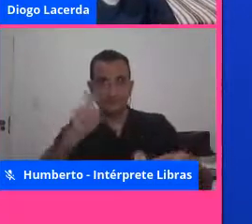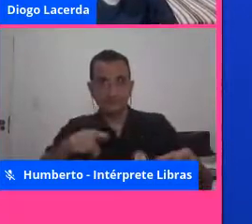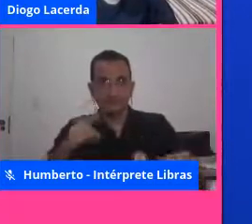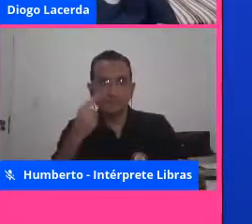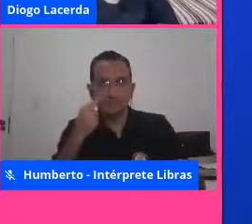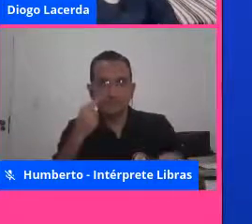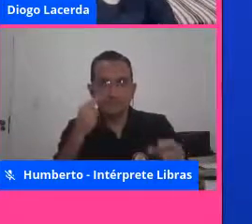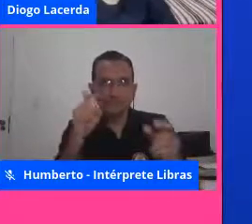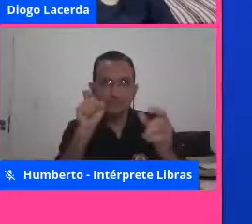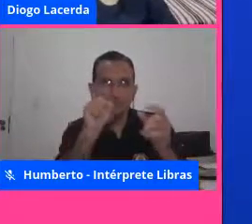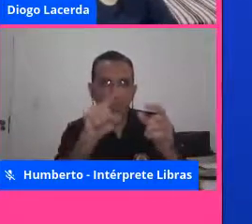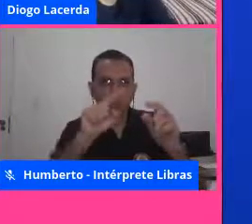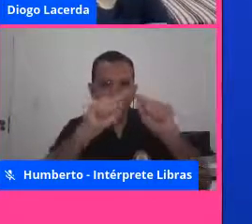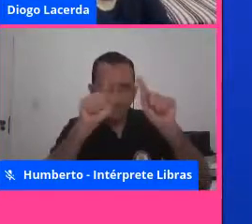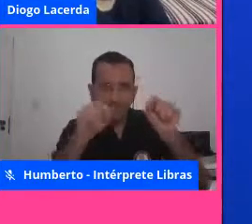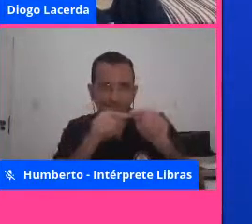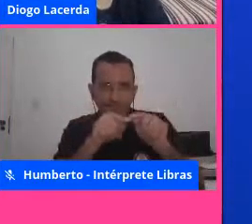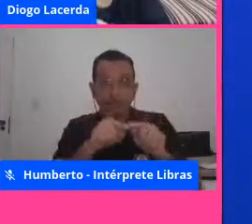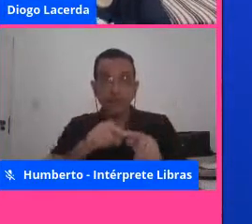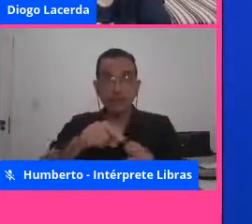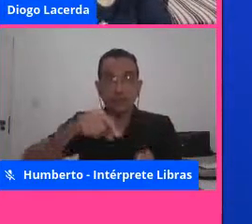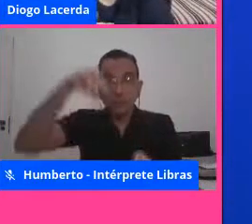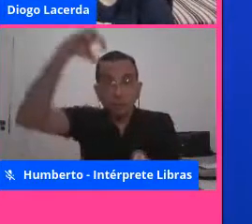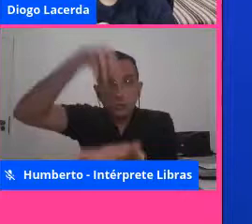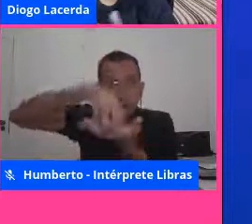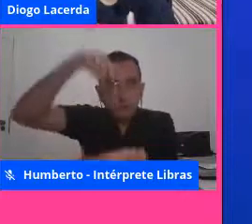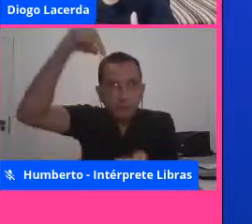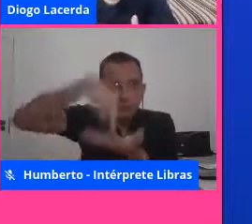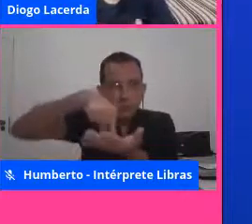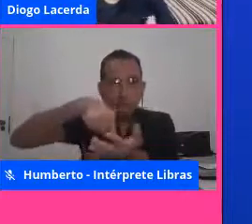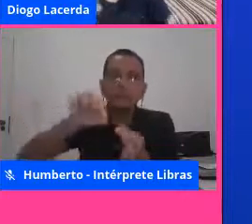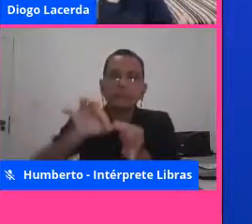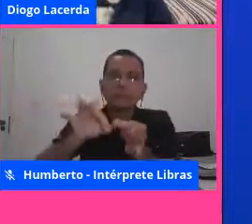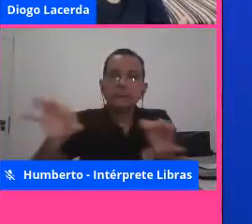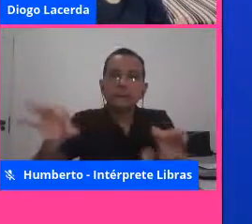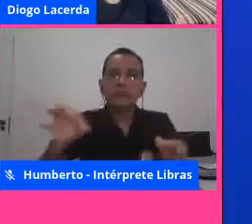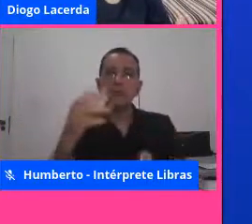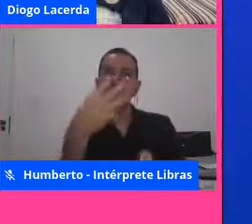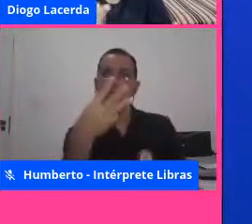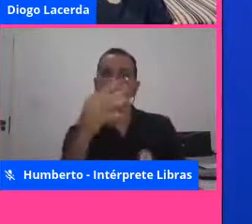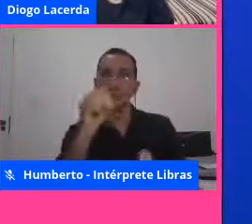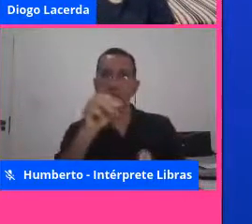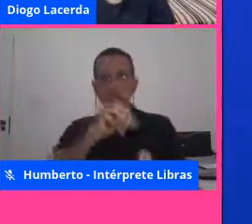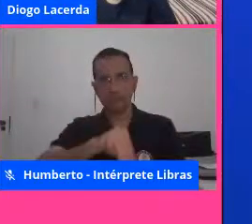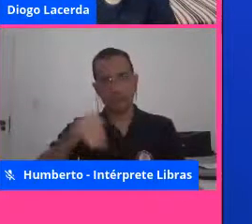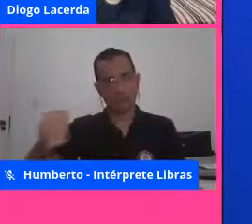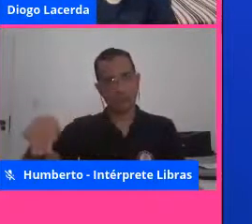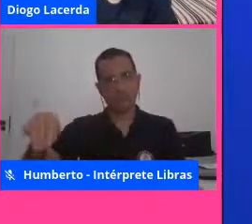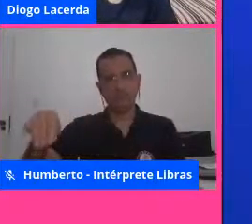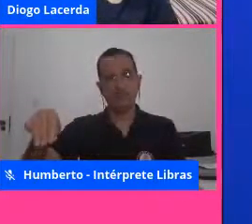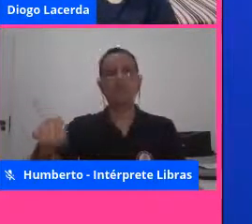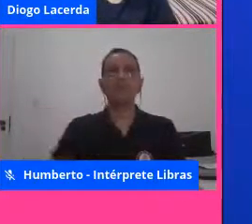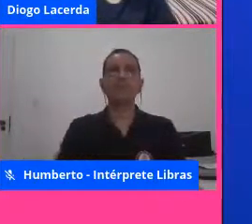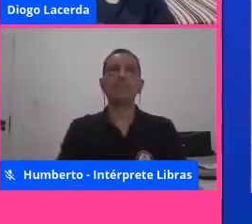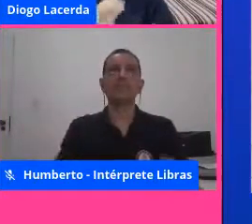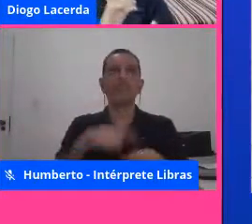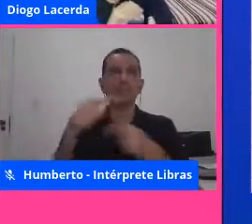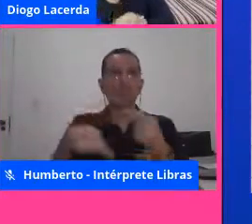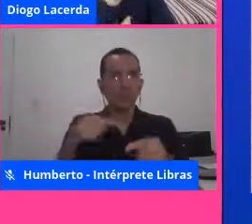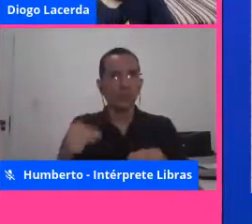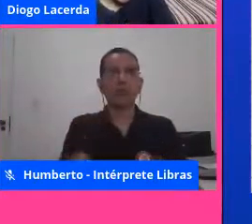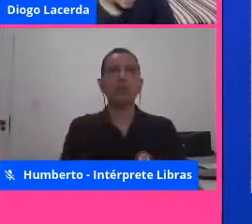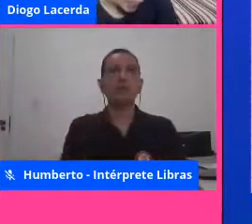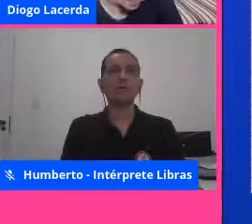desse círculo, clica aqui no centro e botar 30 milímetros, beleza? Cliquei nele, digitei no teclado 30